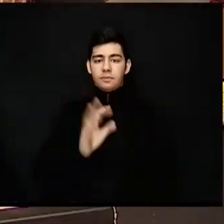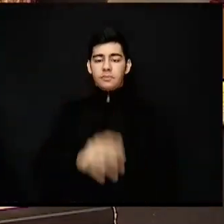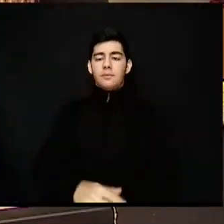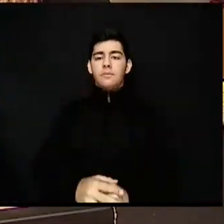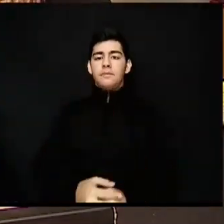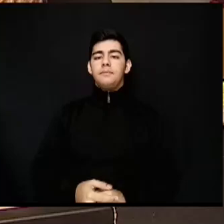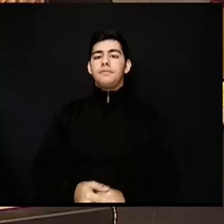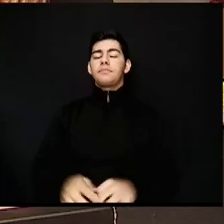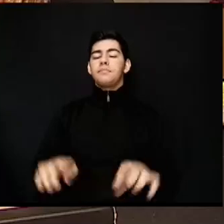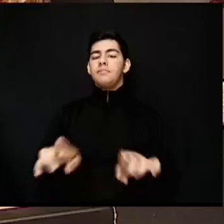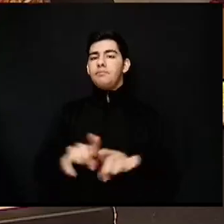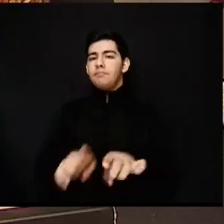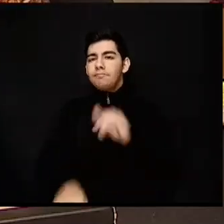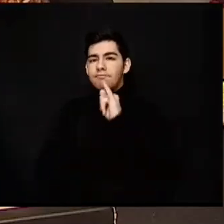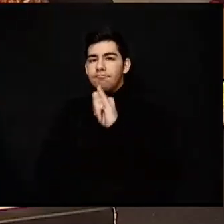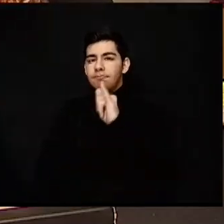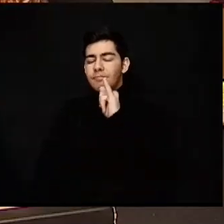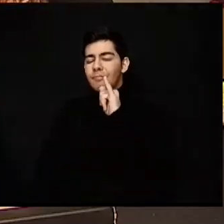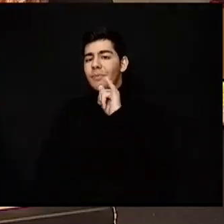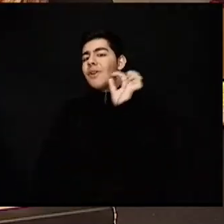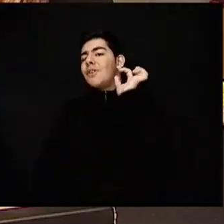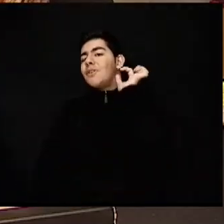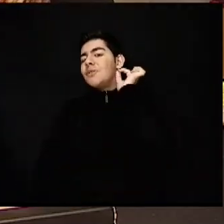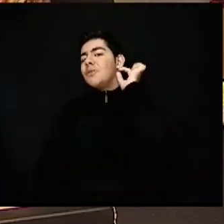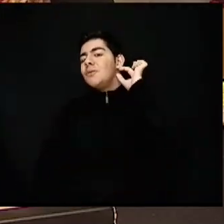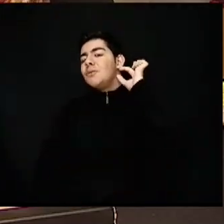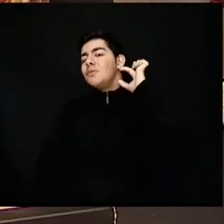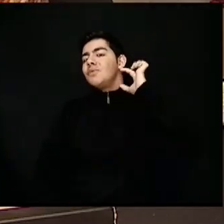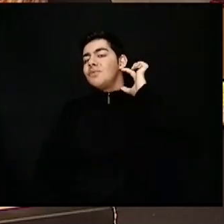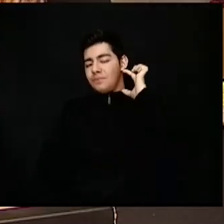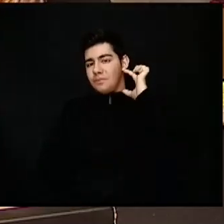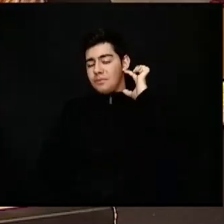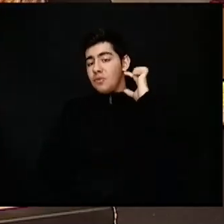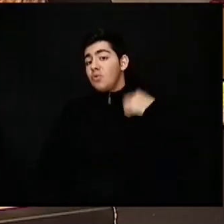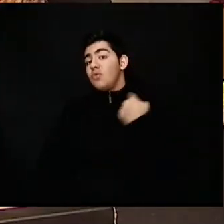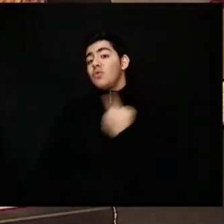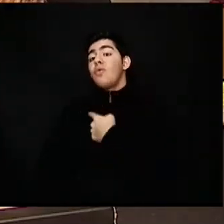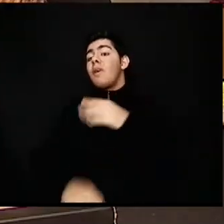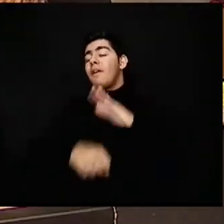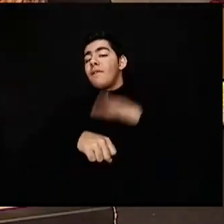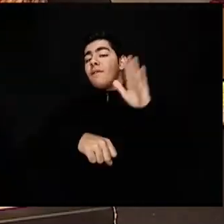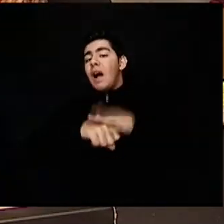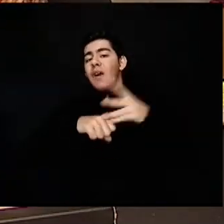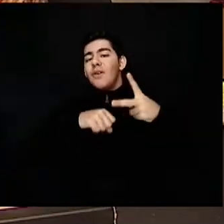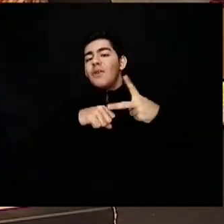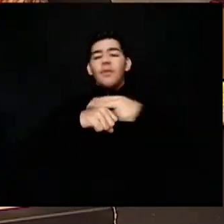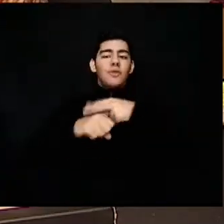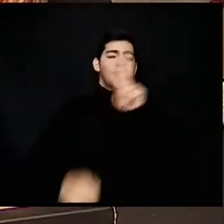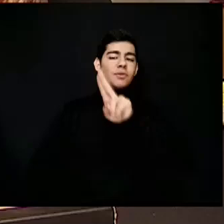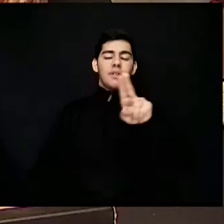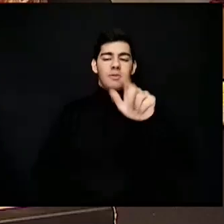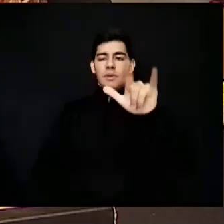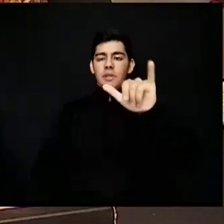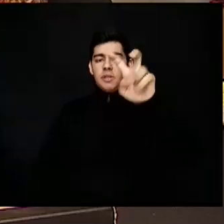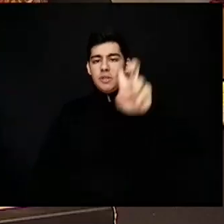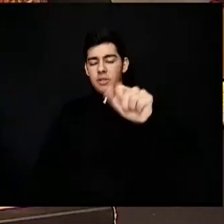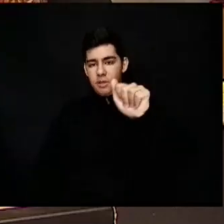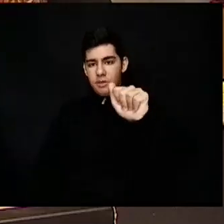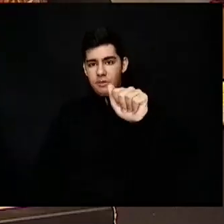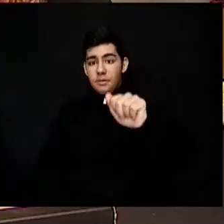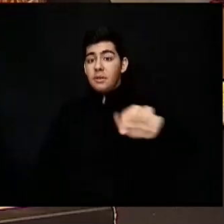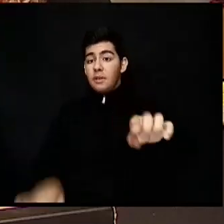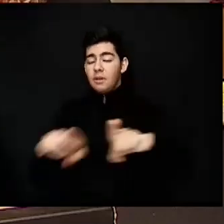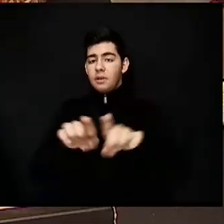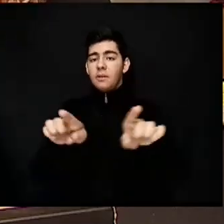é feito esse corte geralmente com a lixa. Né? Coloca assim na lixa e aí ele